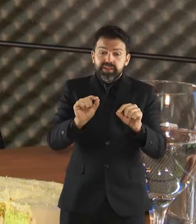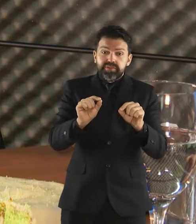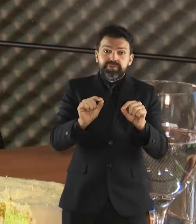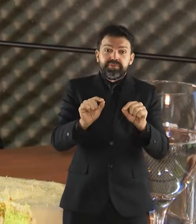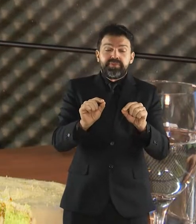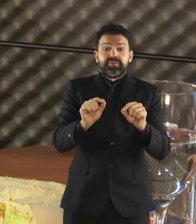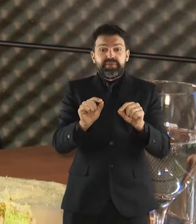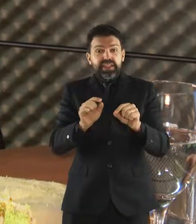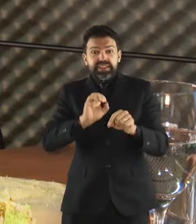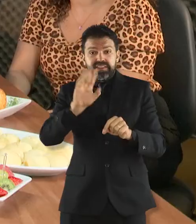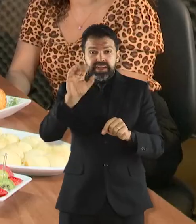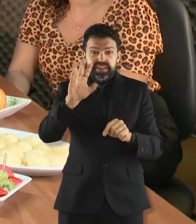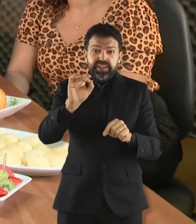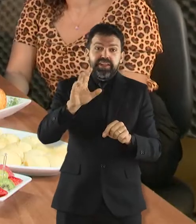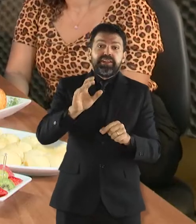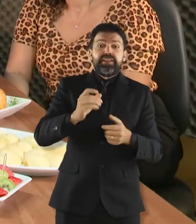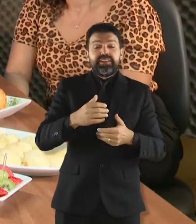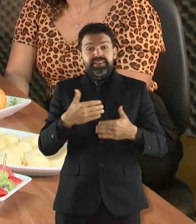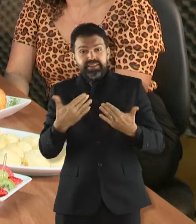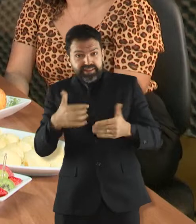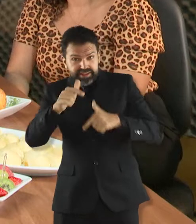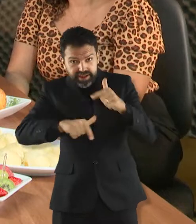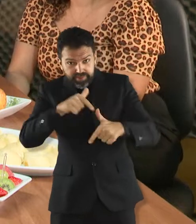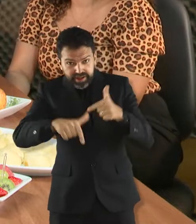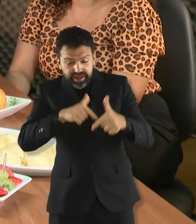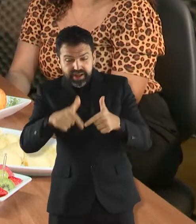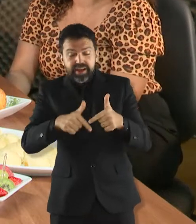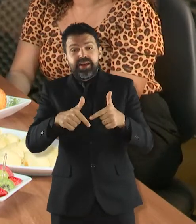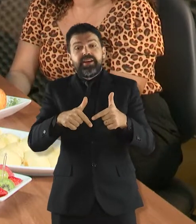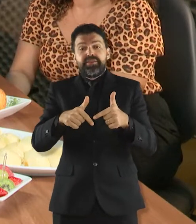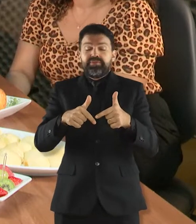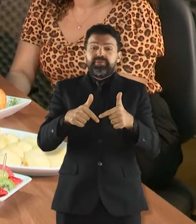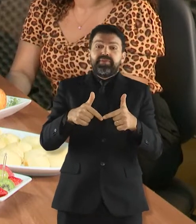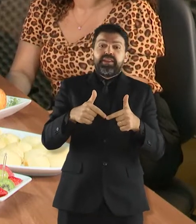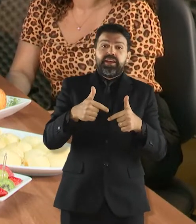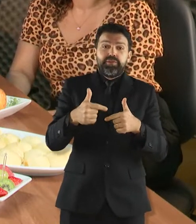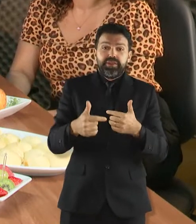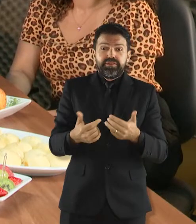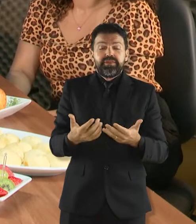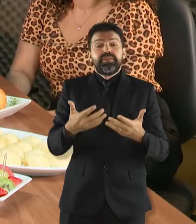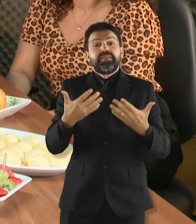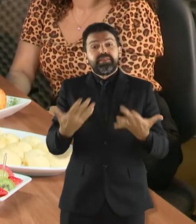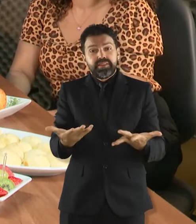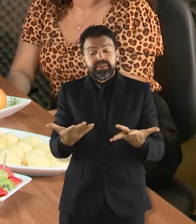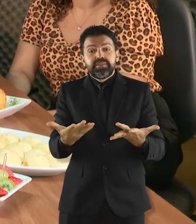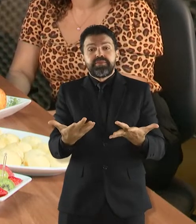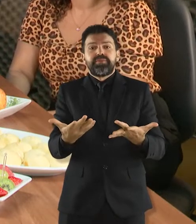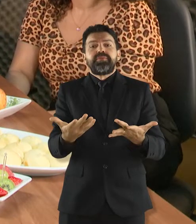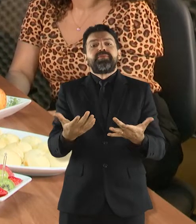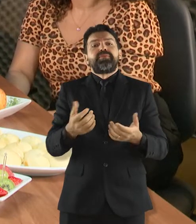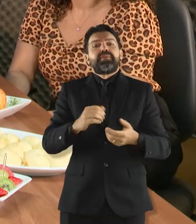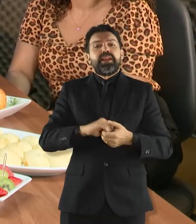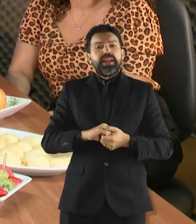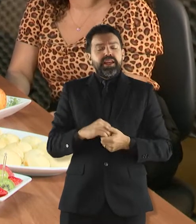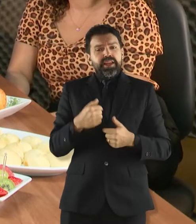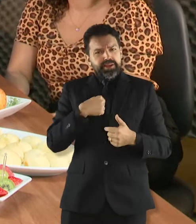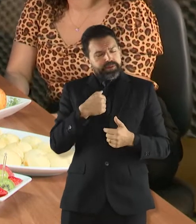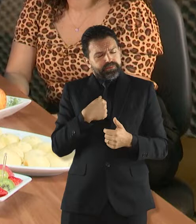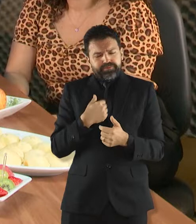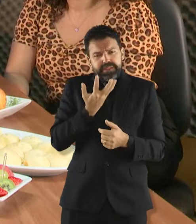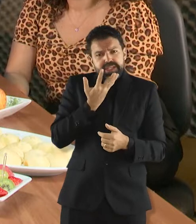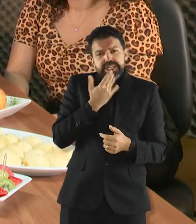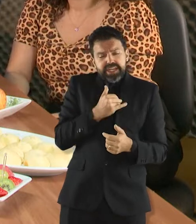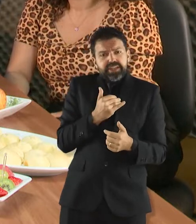né? Saíram de casa para trabalhar, para terem suas tomando vidas. A vida deles, exatamente. Né? E eu fiquei, né? Eu fiquei porque eu era criança, enfim,